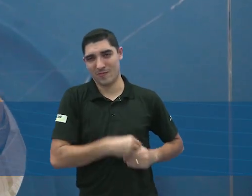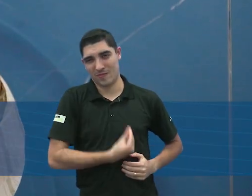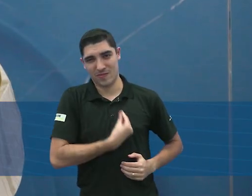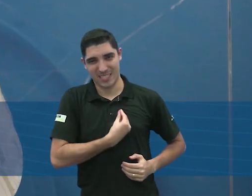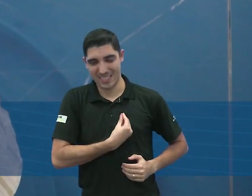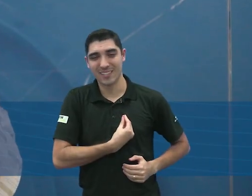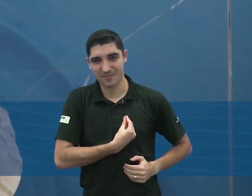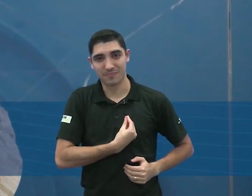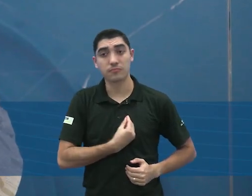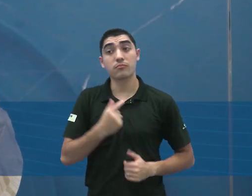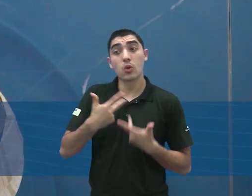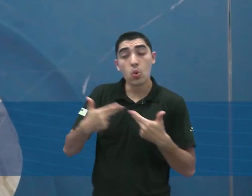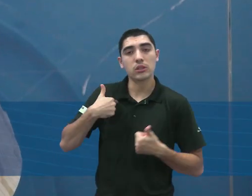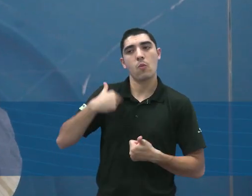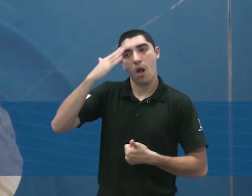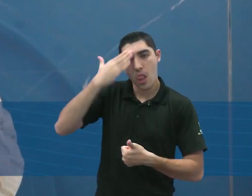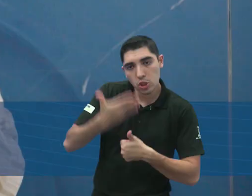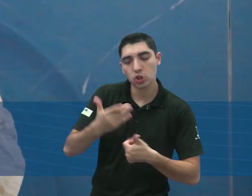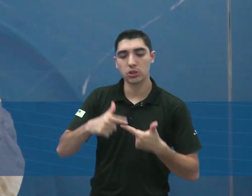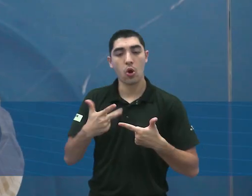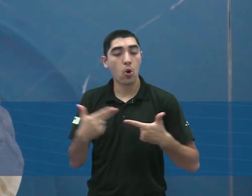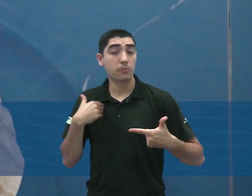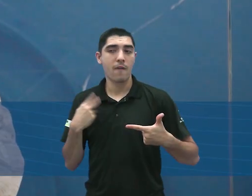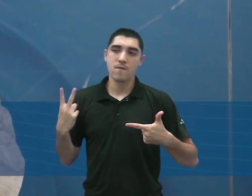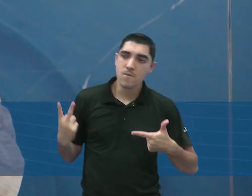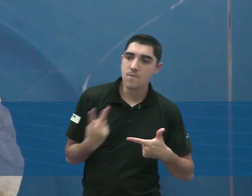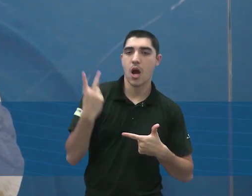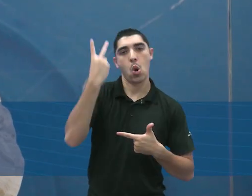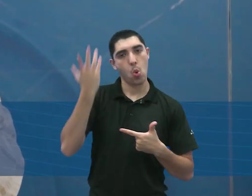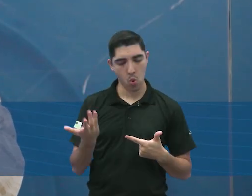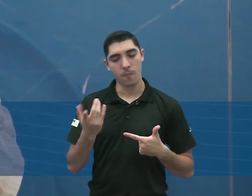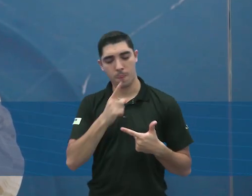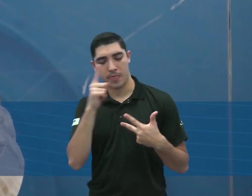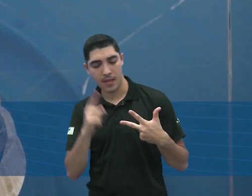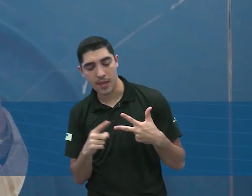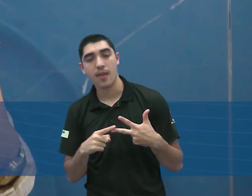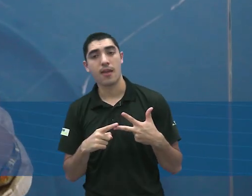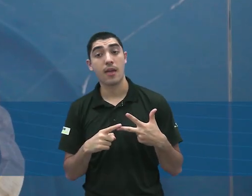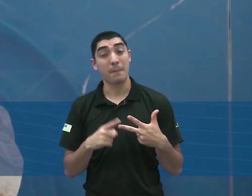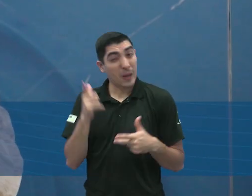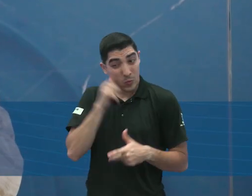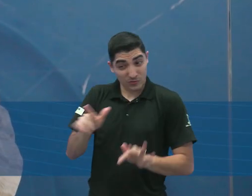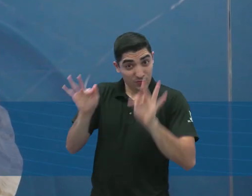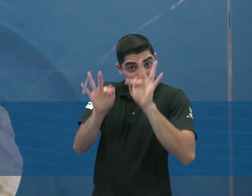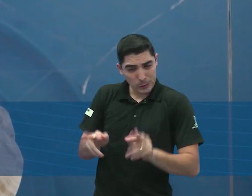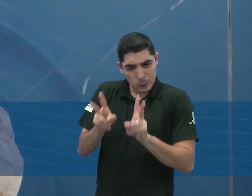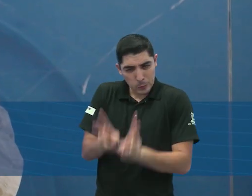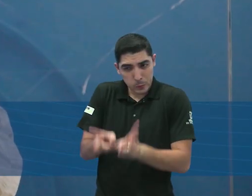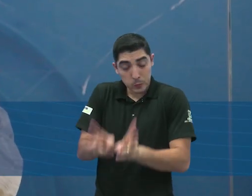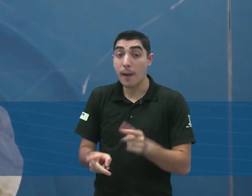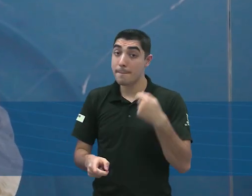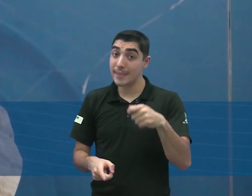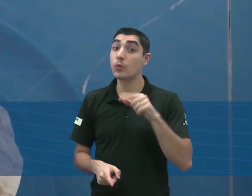real, dentro do que a gente acredita, dentro dos nossos valores. Para que ela se torne realmente aí algo duradouro, a gente precisa